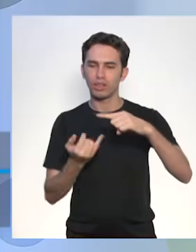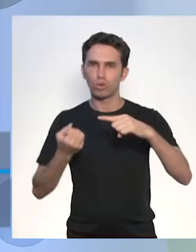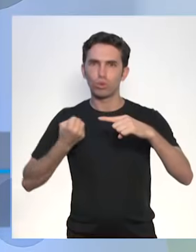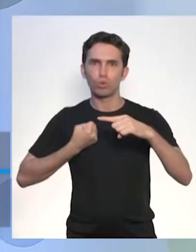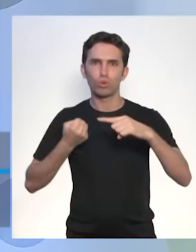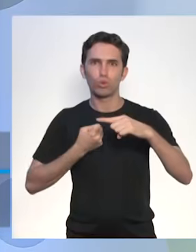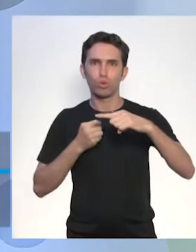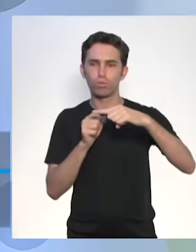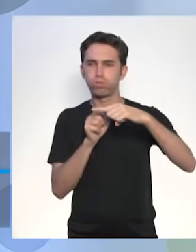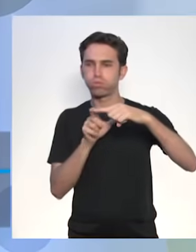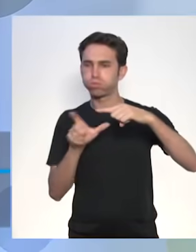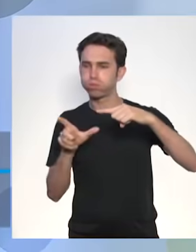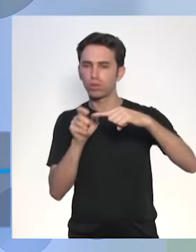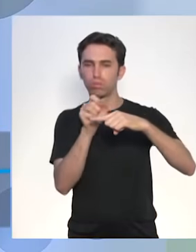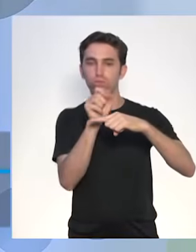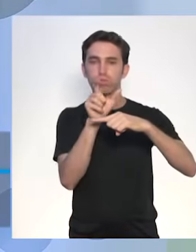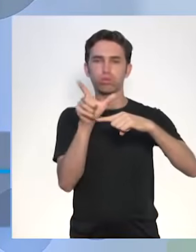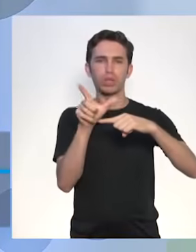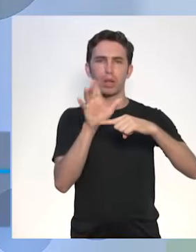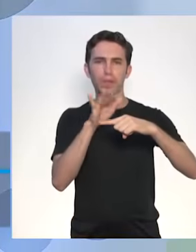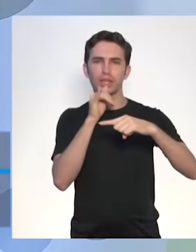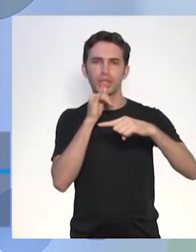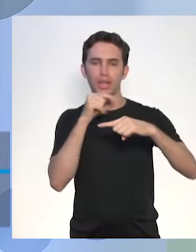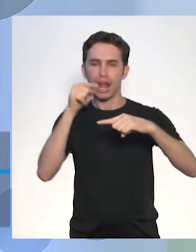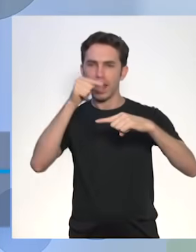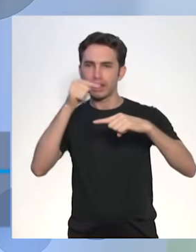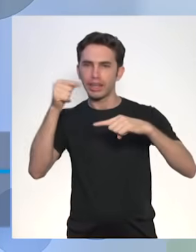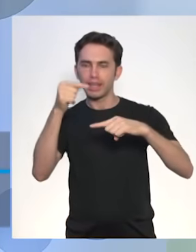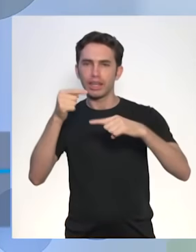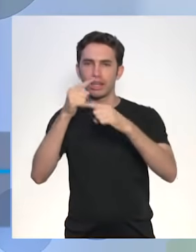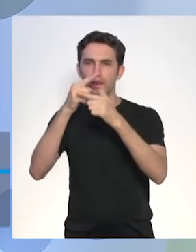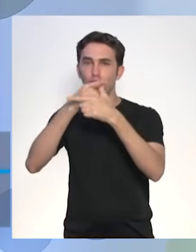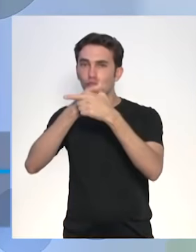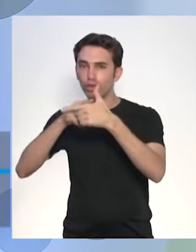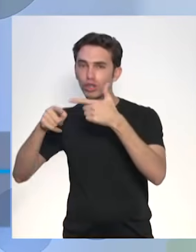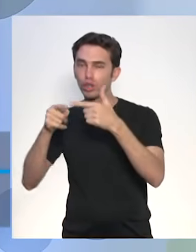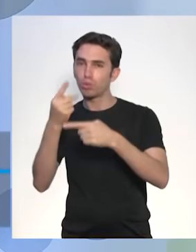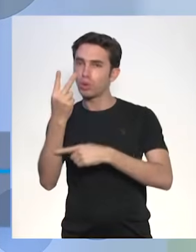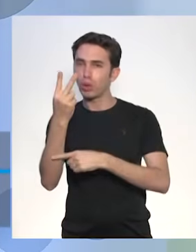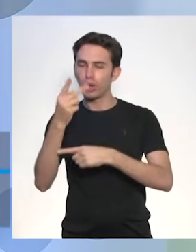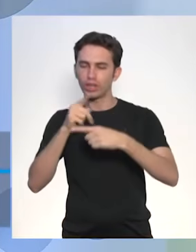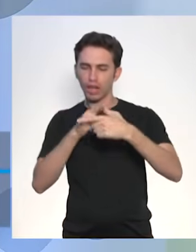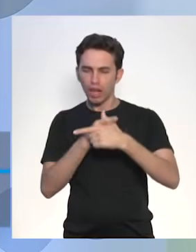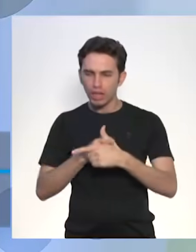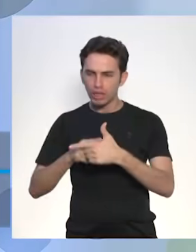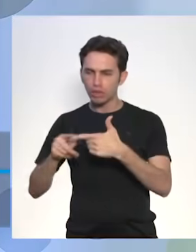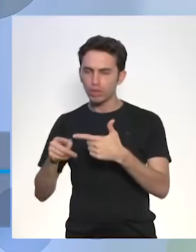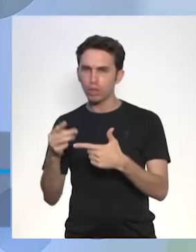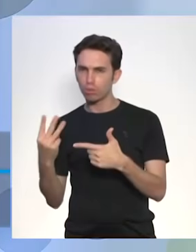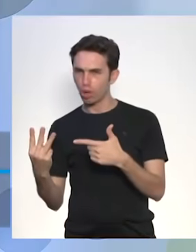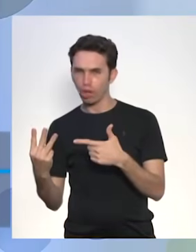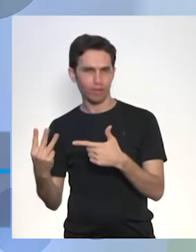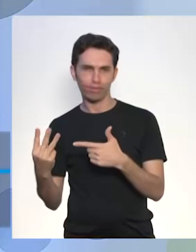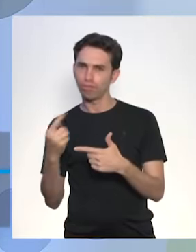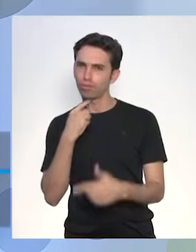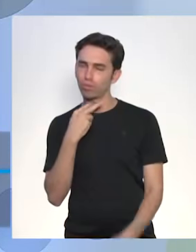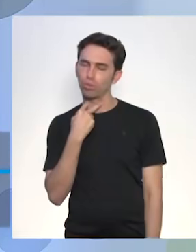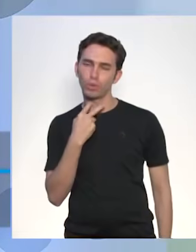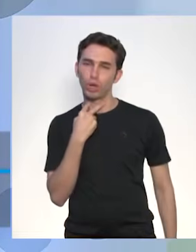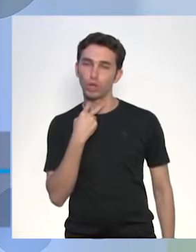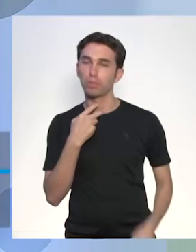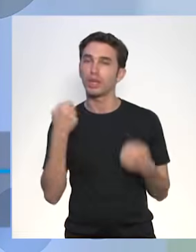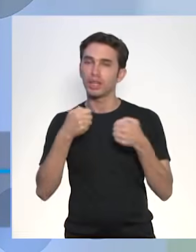dividir o número de cima por 3 e o de baixo por 5. Ou você divide os dois por 3, ou, dependendo aí da